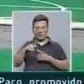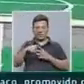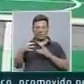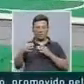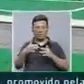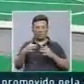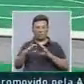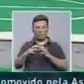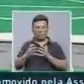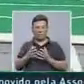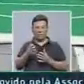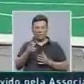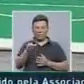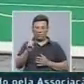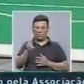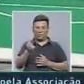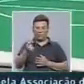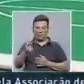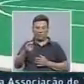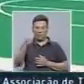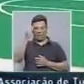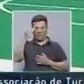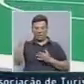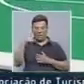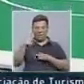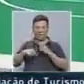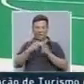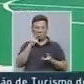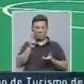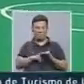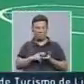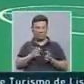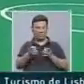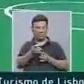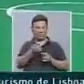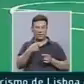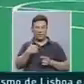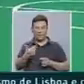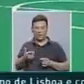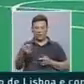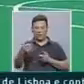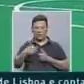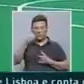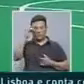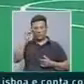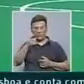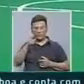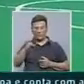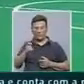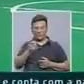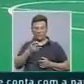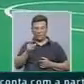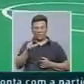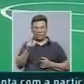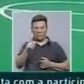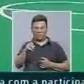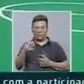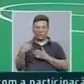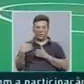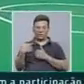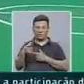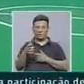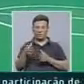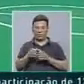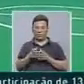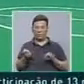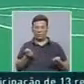futebol robótico. São ensaios que depois amanhã começam a sério nas competições, mas eu vou ter aqui a ajuda do professor Pedro Lima, que é o responsável por esta